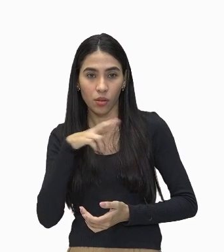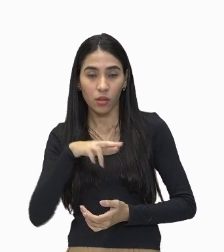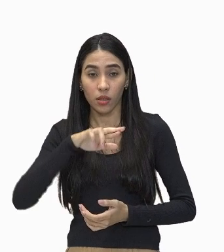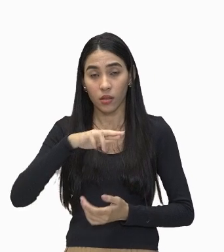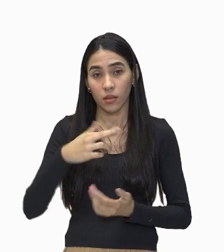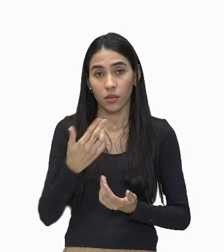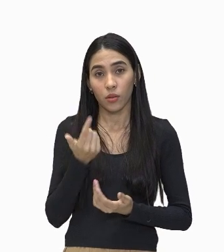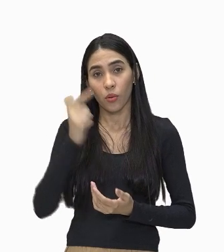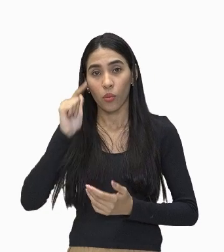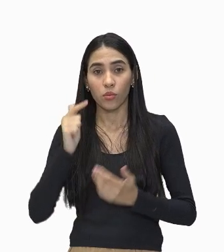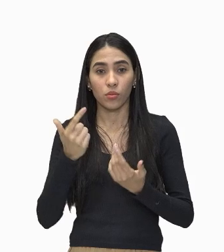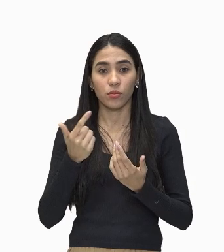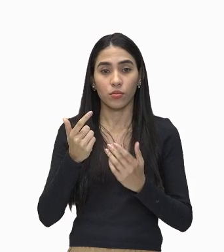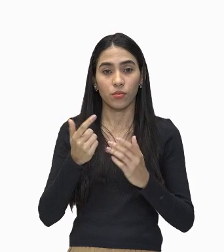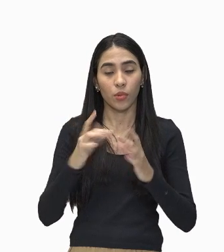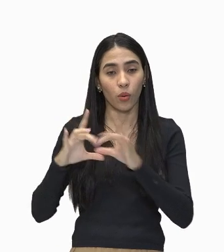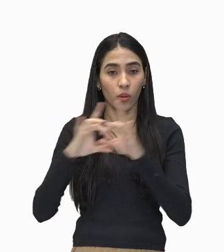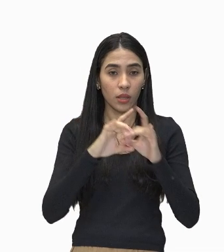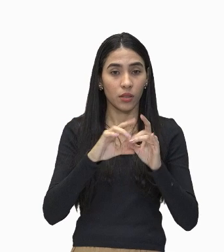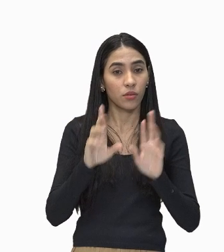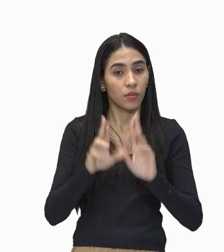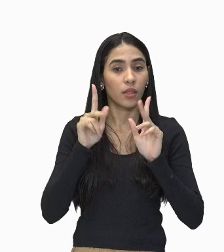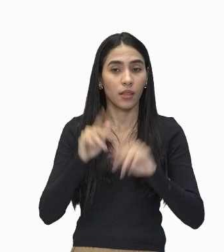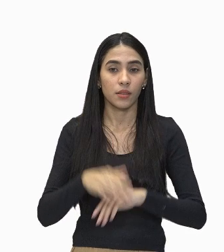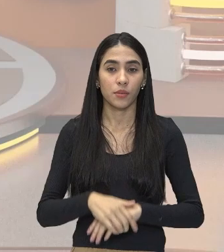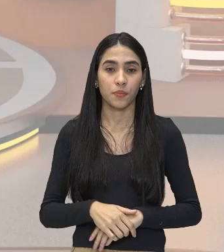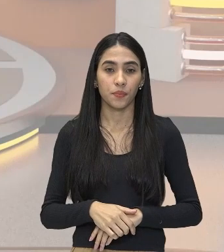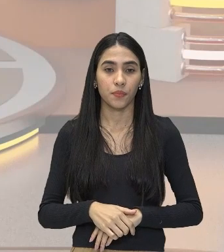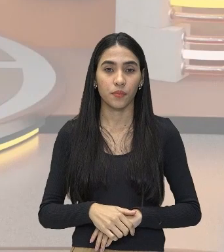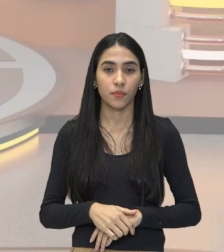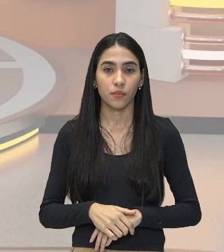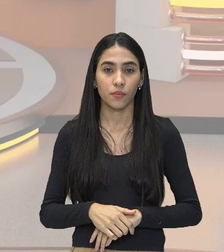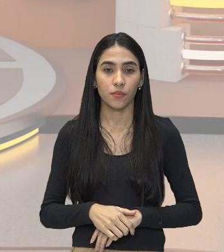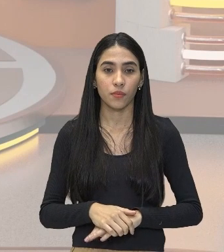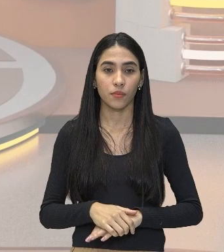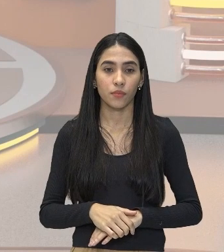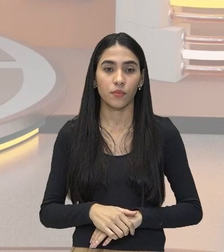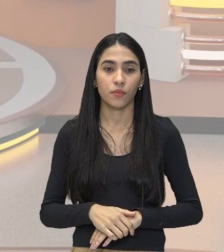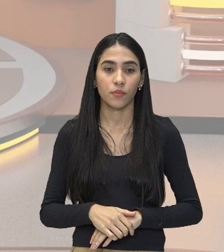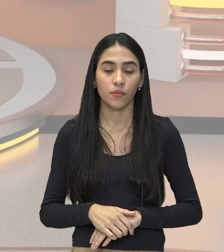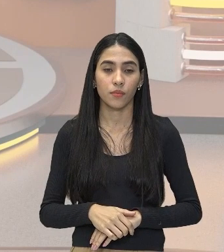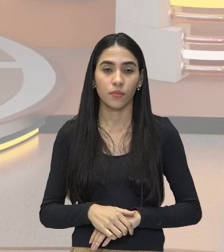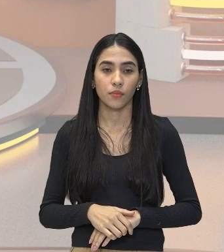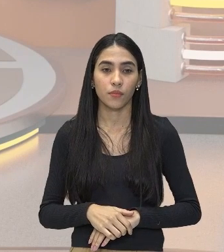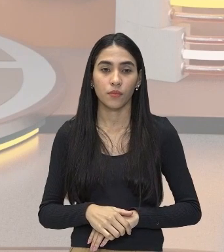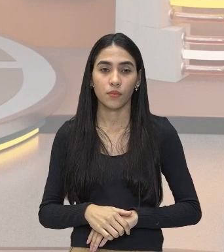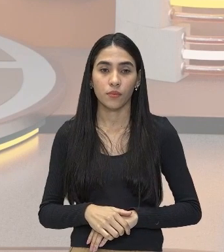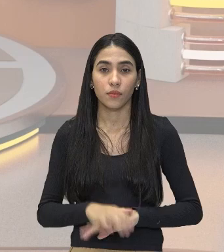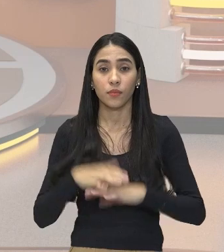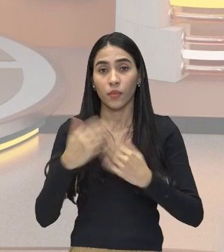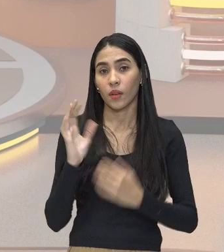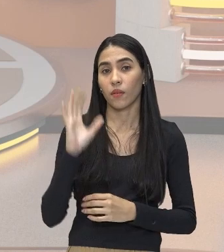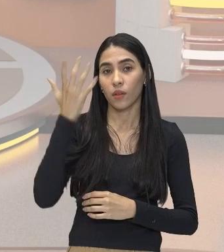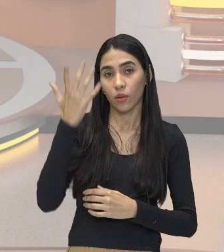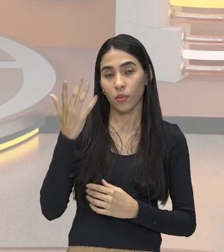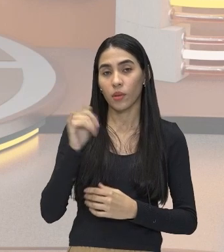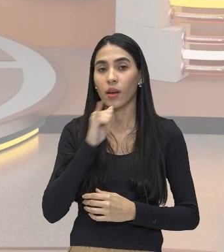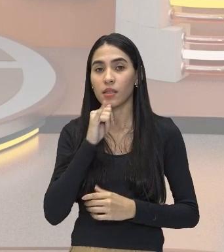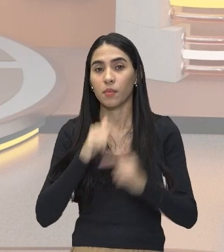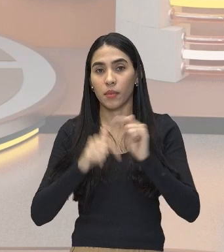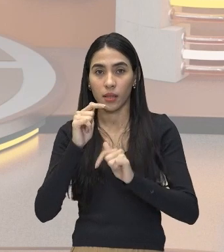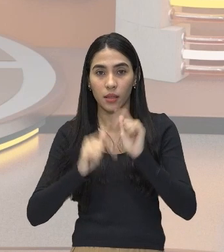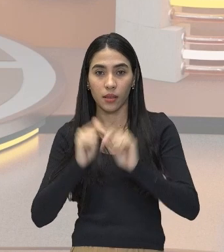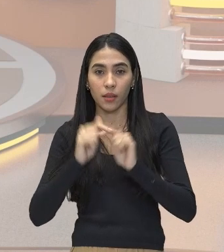outra coisa qualquer. Então, trazendo do exemplo de um fenômeno, de um